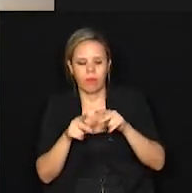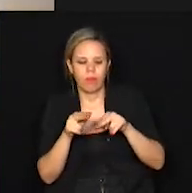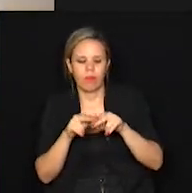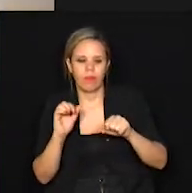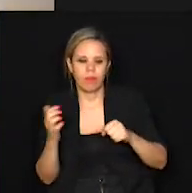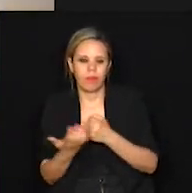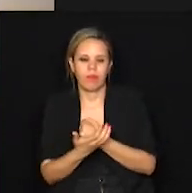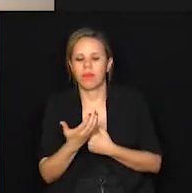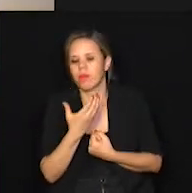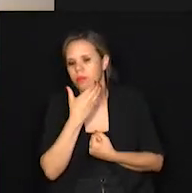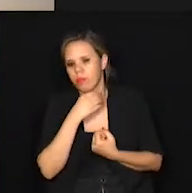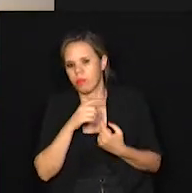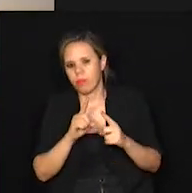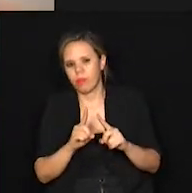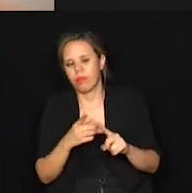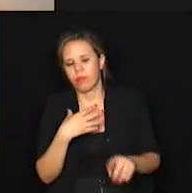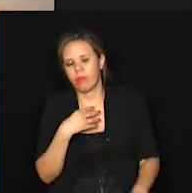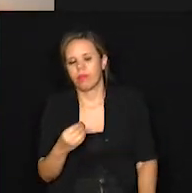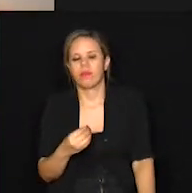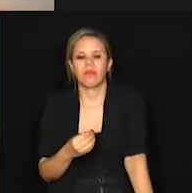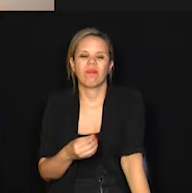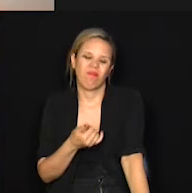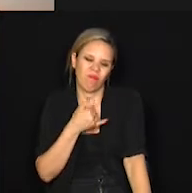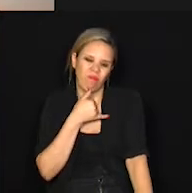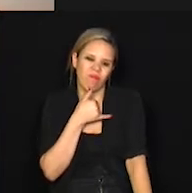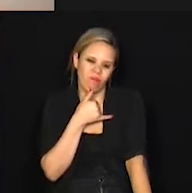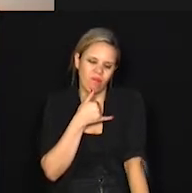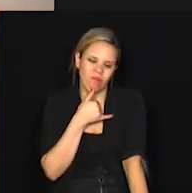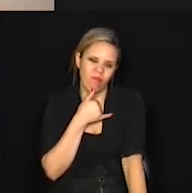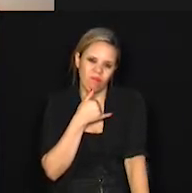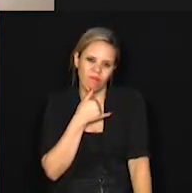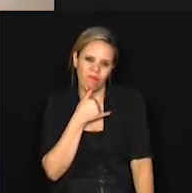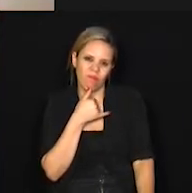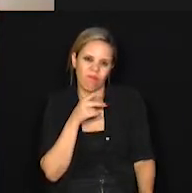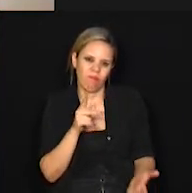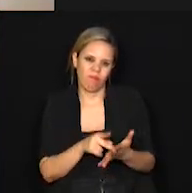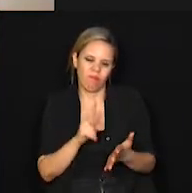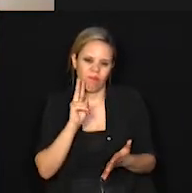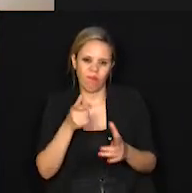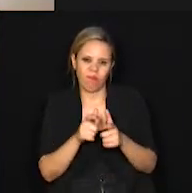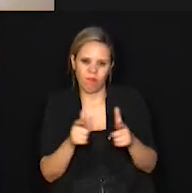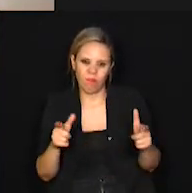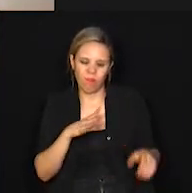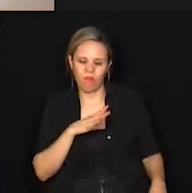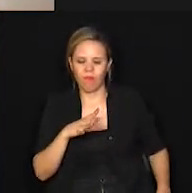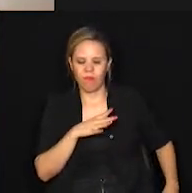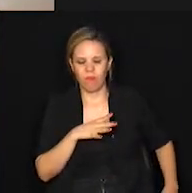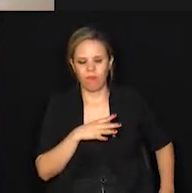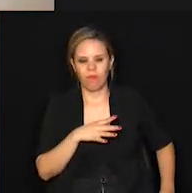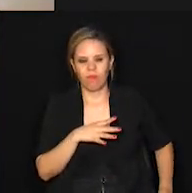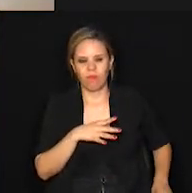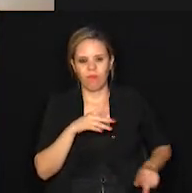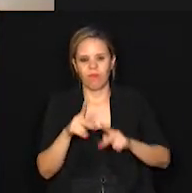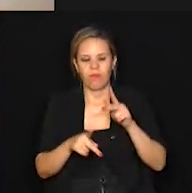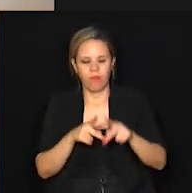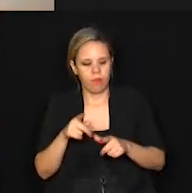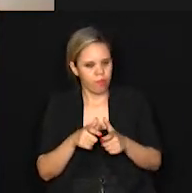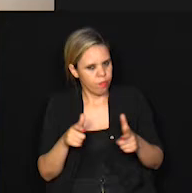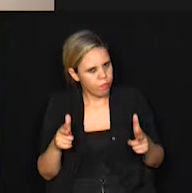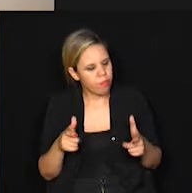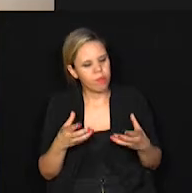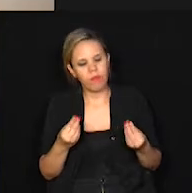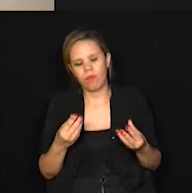maridos, esposas. É muito triste realmente ver a cada dia mais na nossa cidade esse índice também